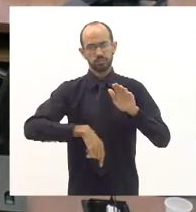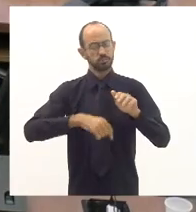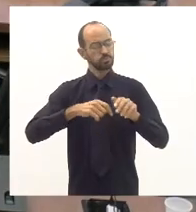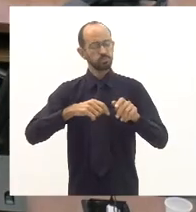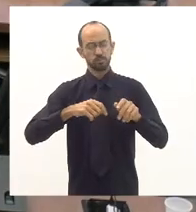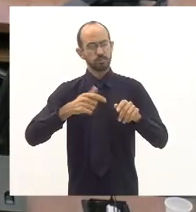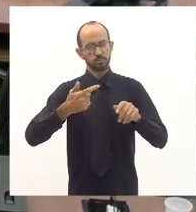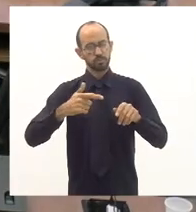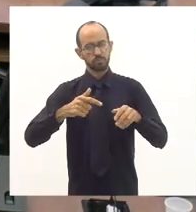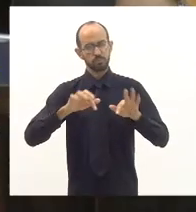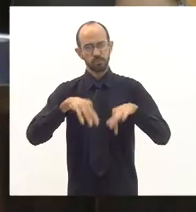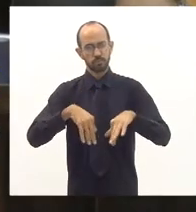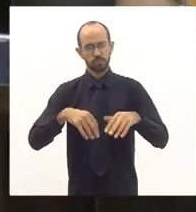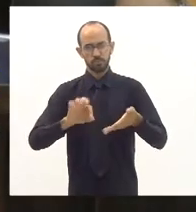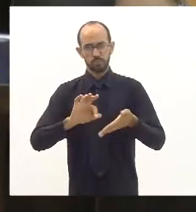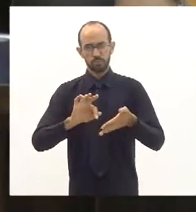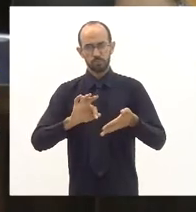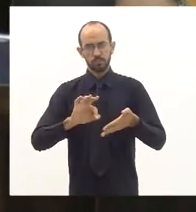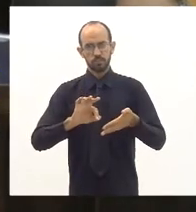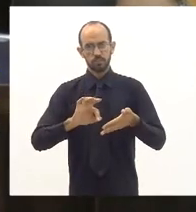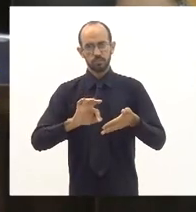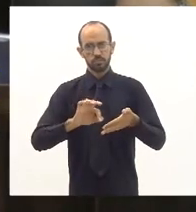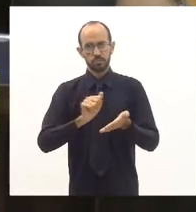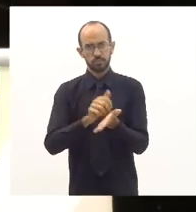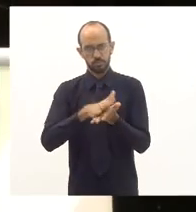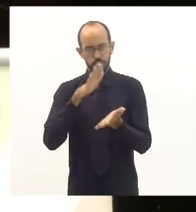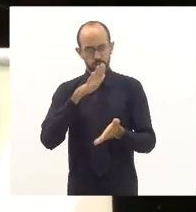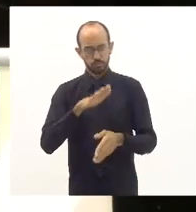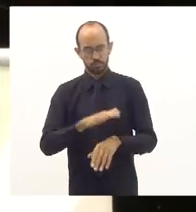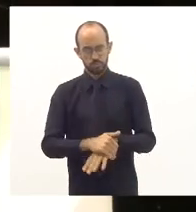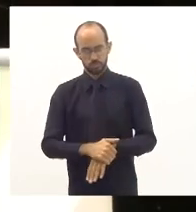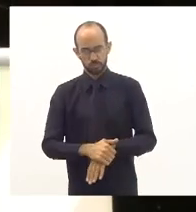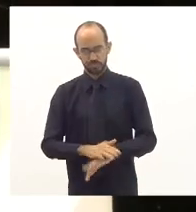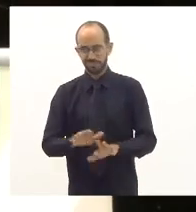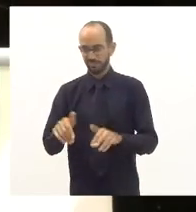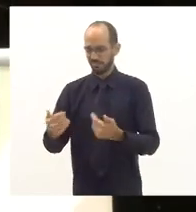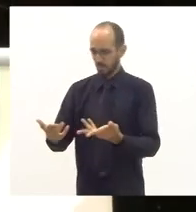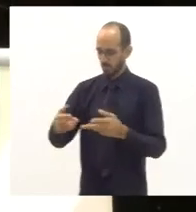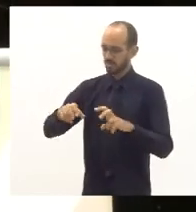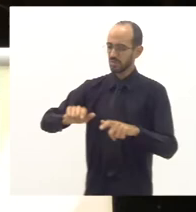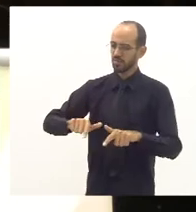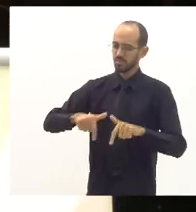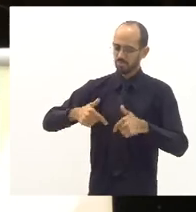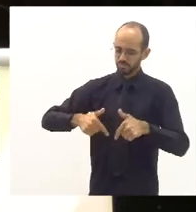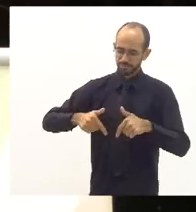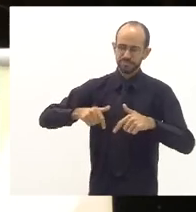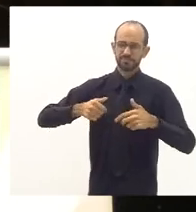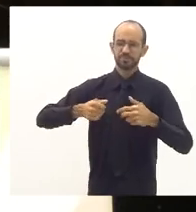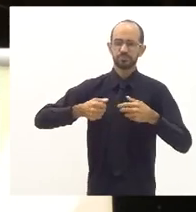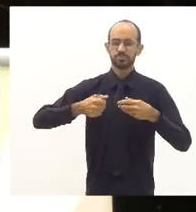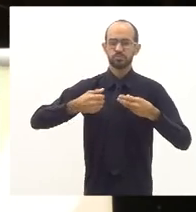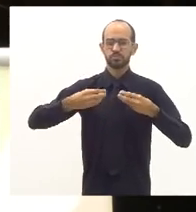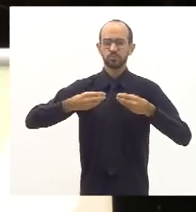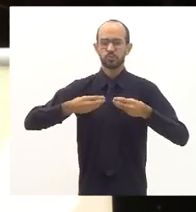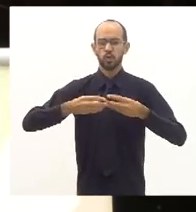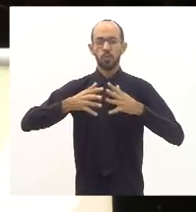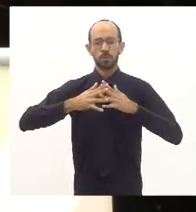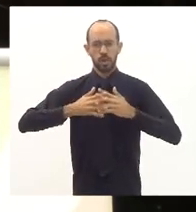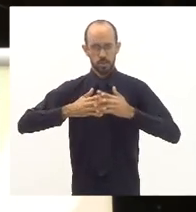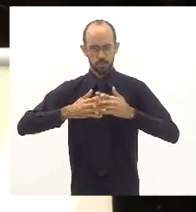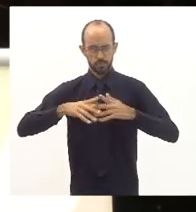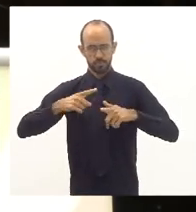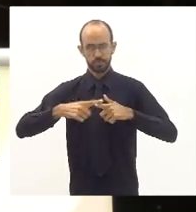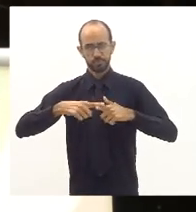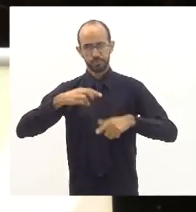pelo STF. Beleza. Doutora Patrícia. São questões delicadas, porque o que acontece, Duda? O Ministério